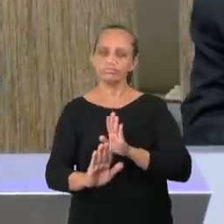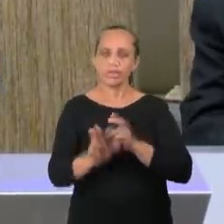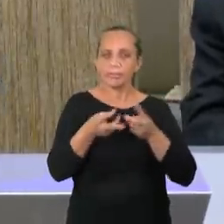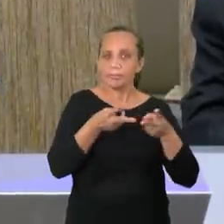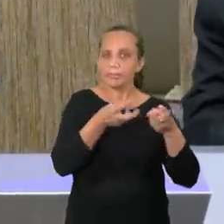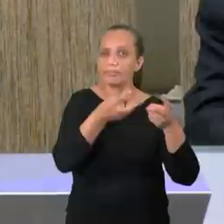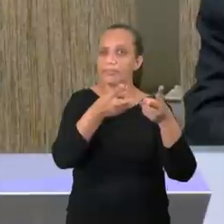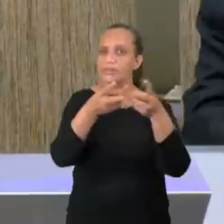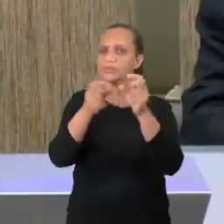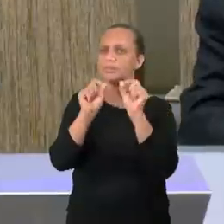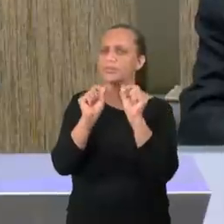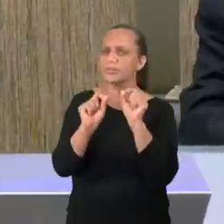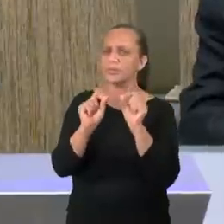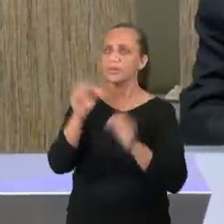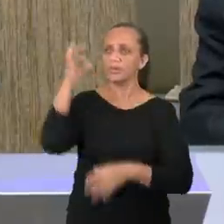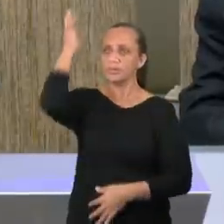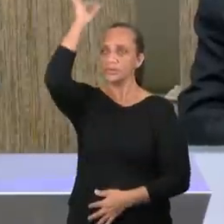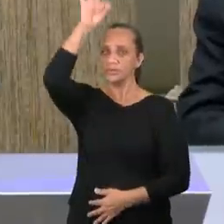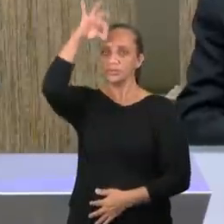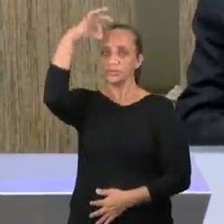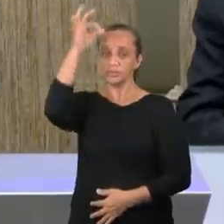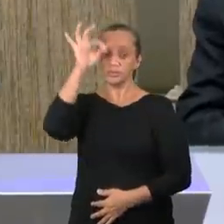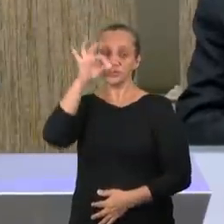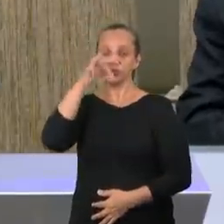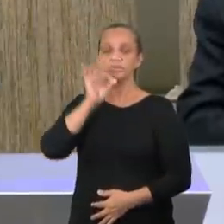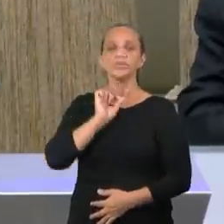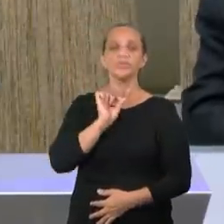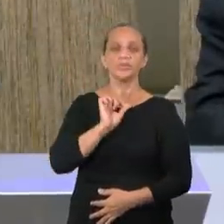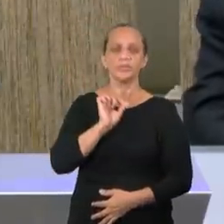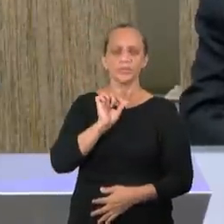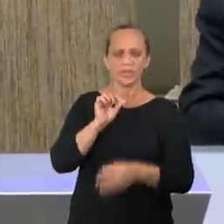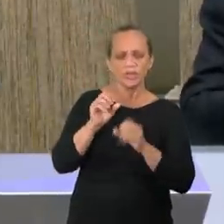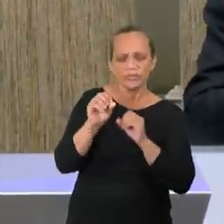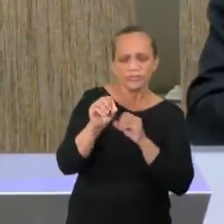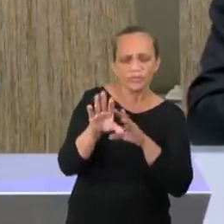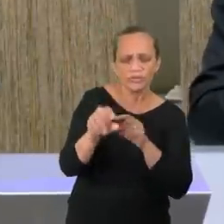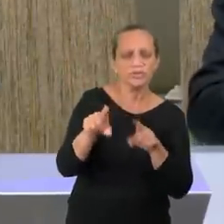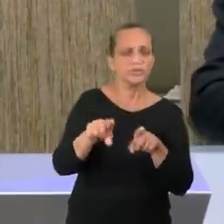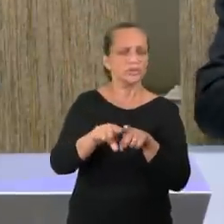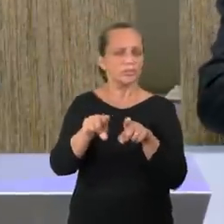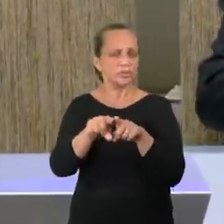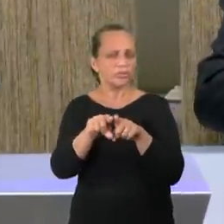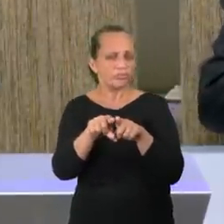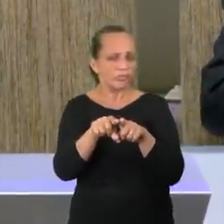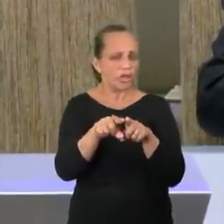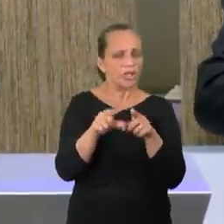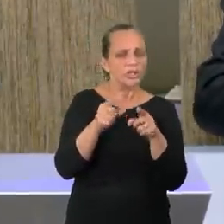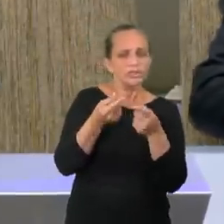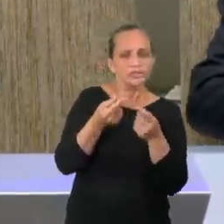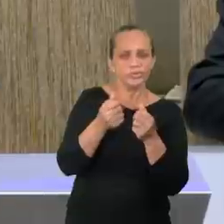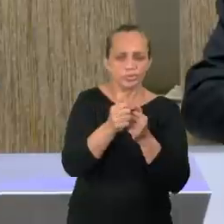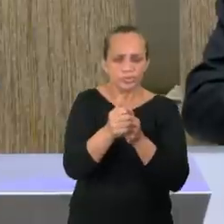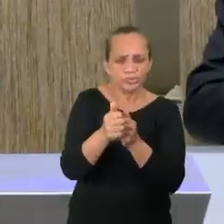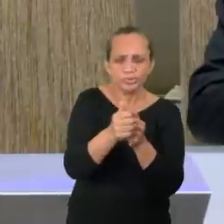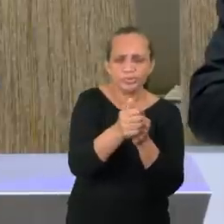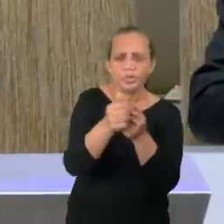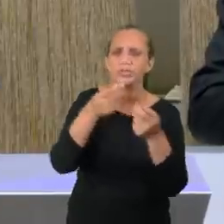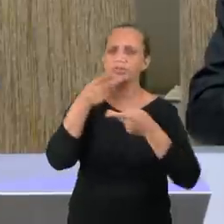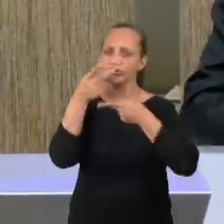observar o que o Espírito Santo vai nos ensinar ali, vai nos ministrar ali, vai nos dizer ali.